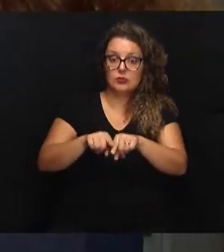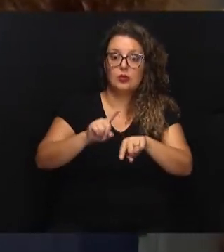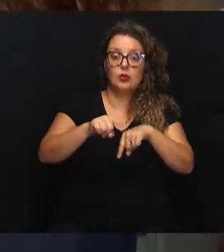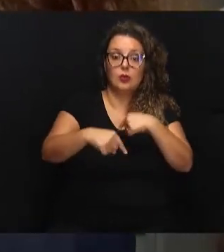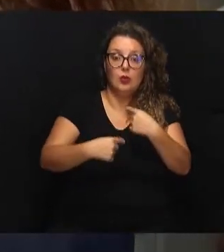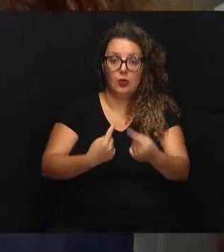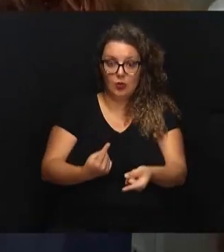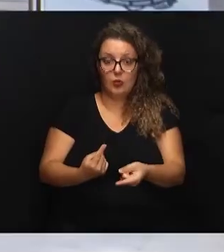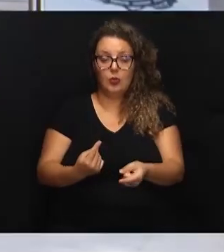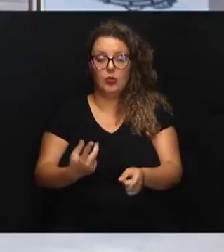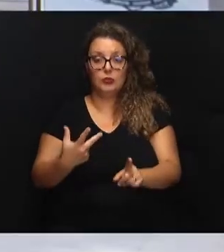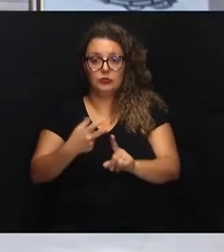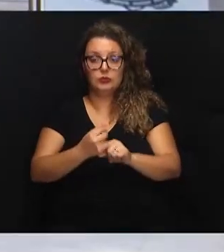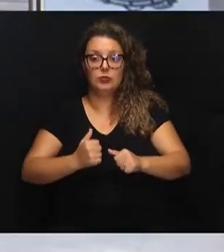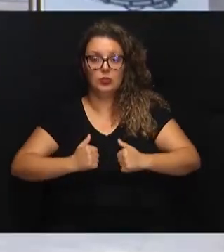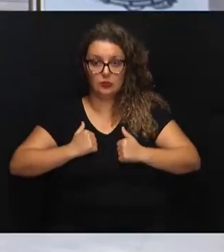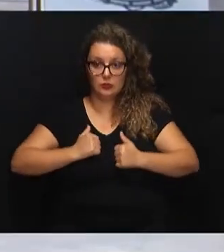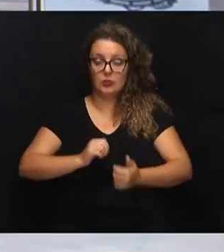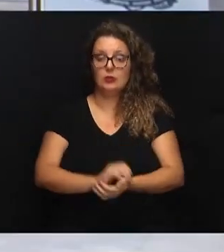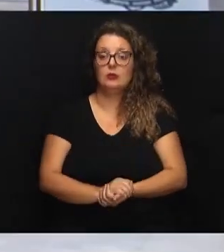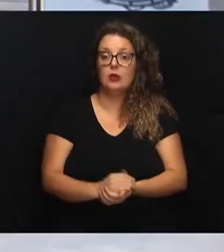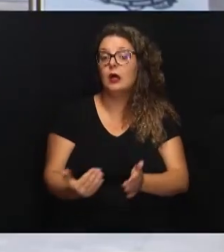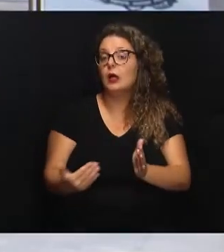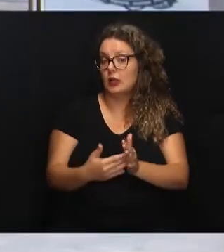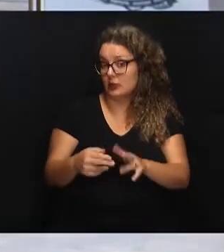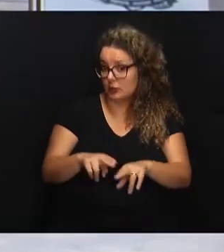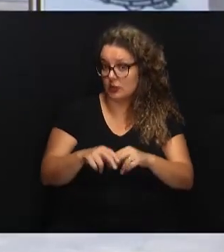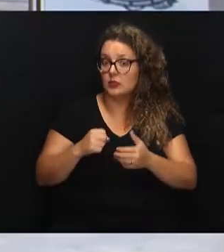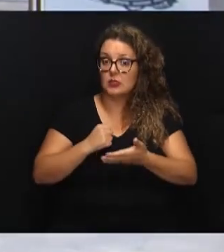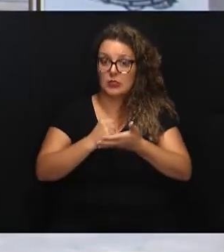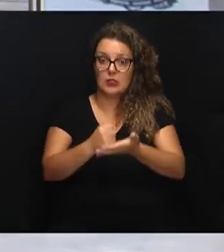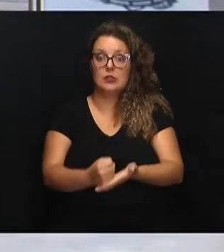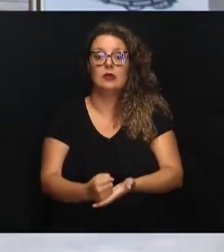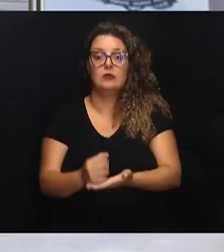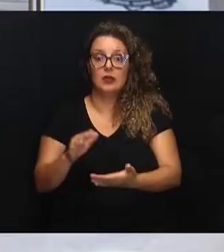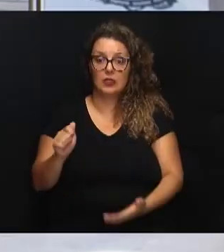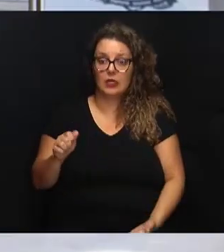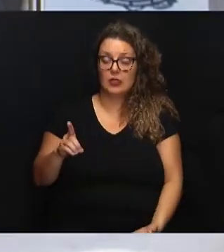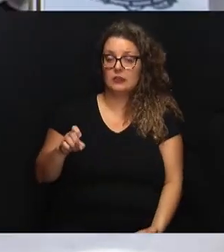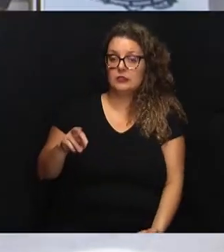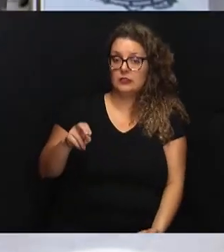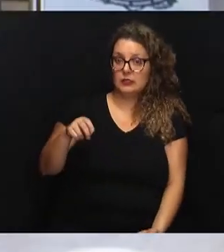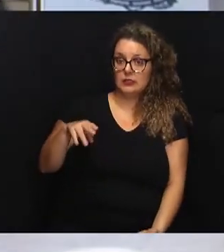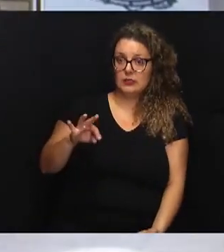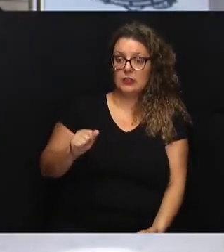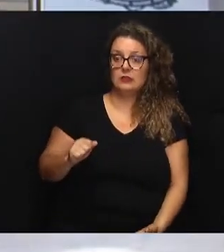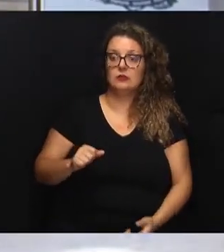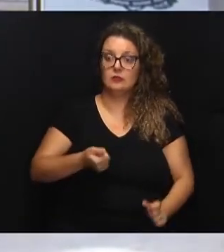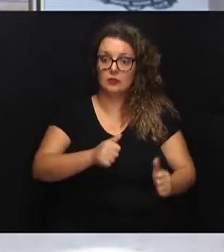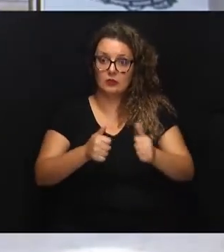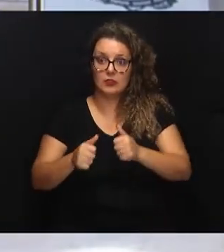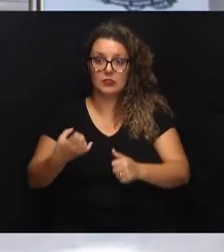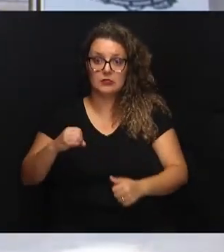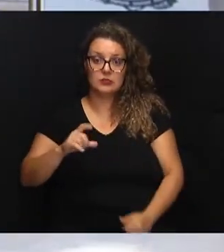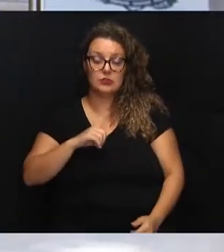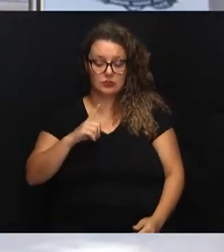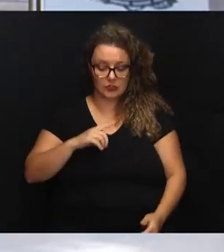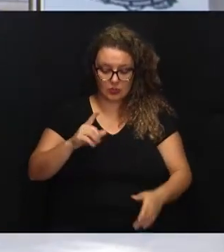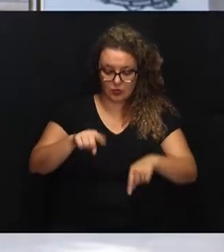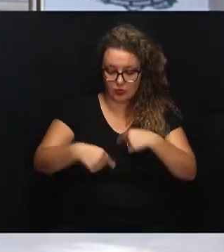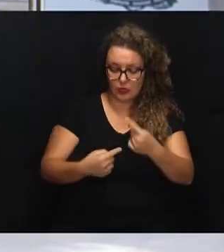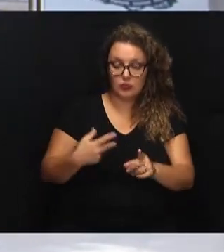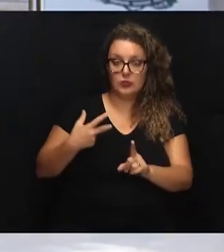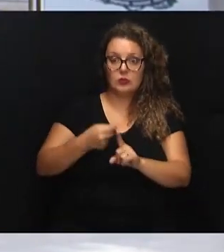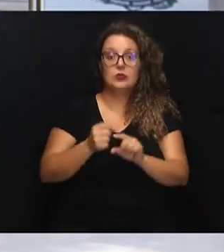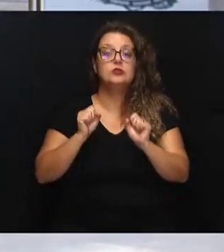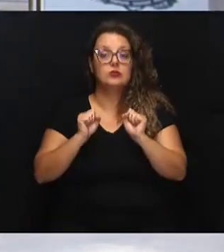outros imunizantes. Até por isso que a gente pede que leve a caderneta de vacinação. A gente consegue fazer a avaliação, se tiver indicação de qualquer outra dose, a gente